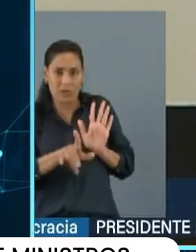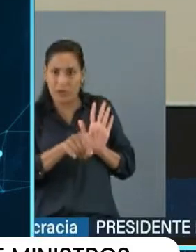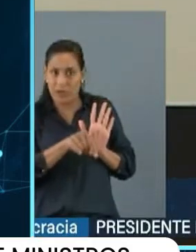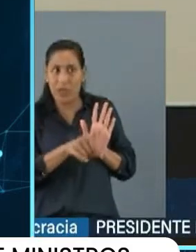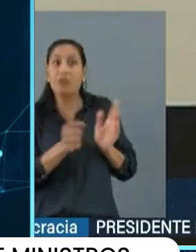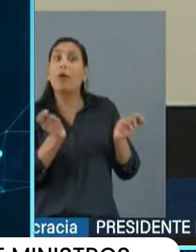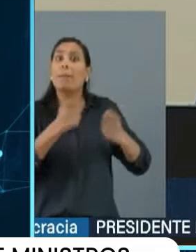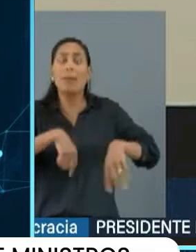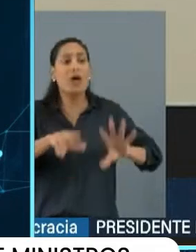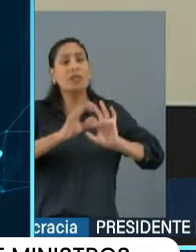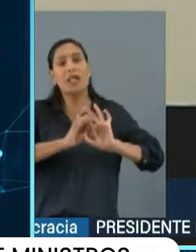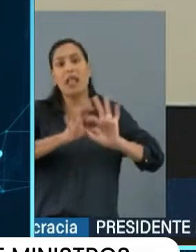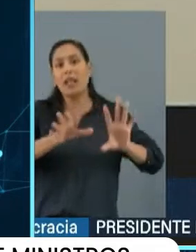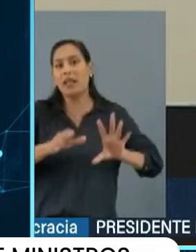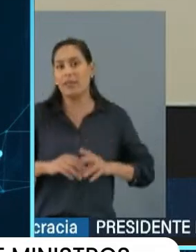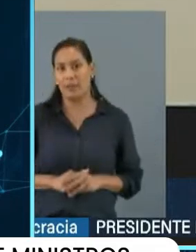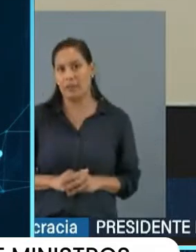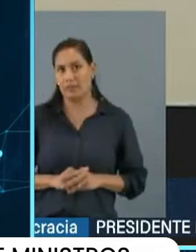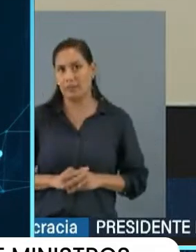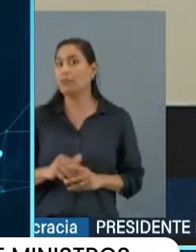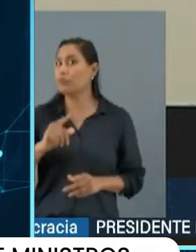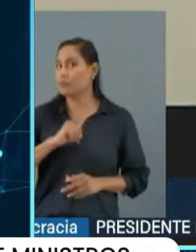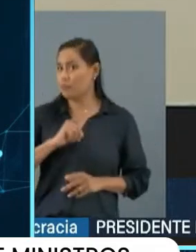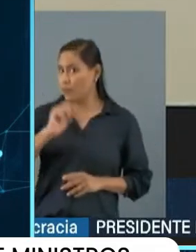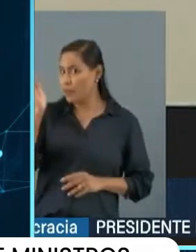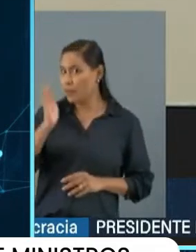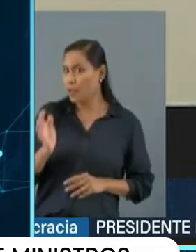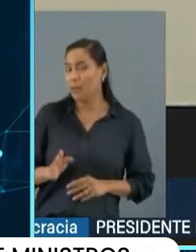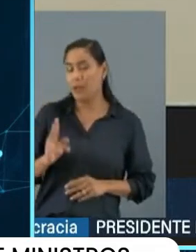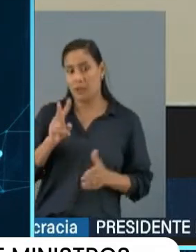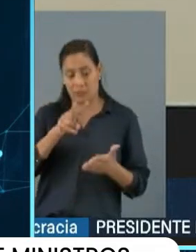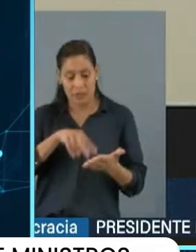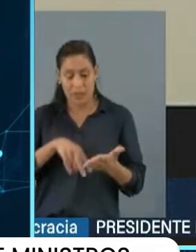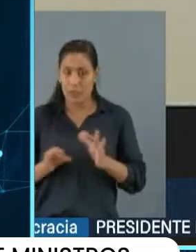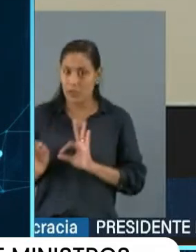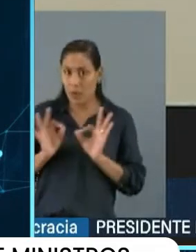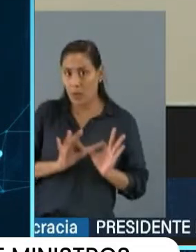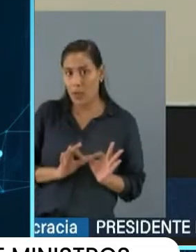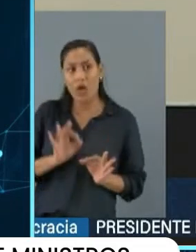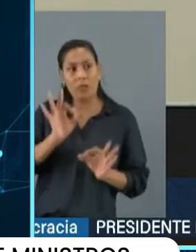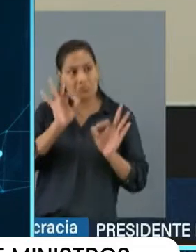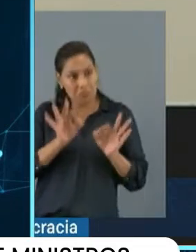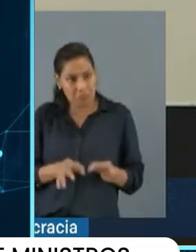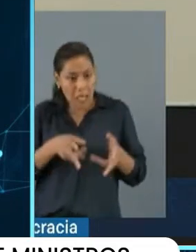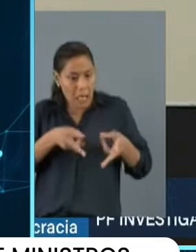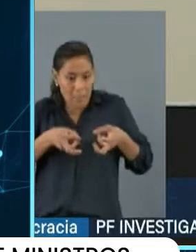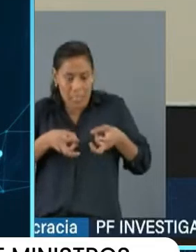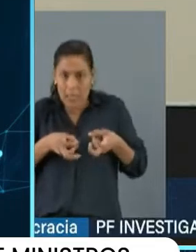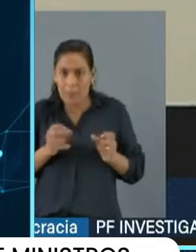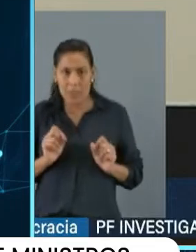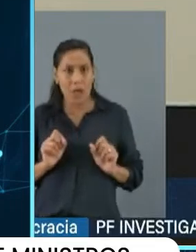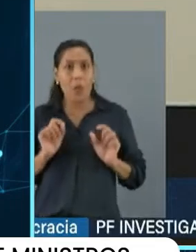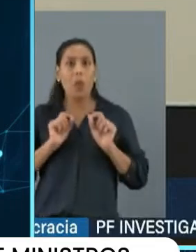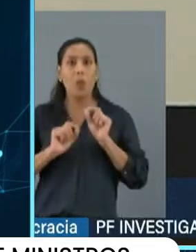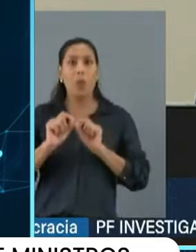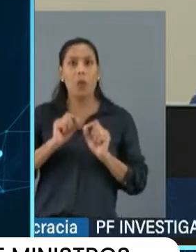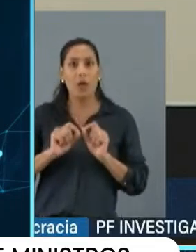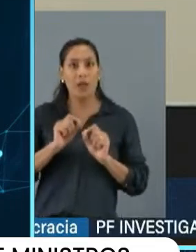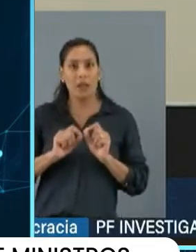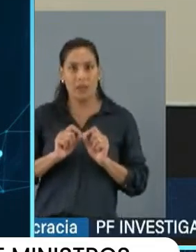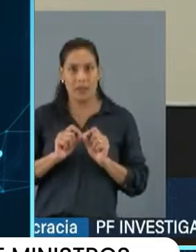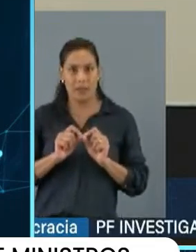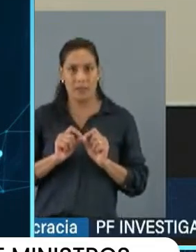fomos tomar satisfação, porque já faz mais de ano que a gente denuncia o que está acontecendo, com farta documentação